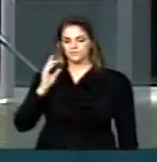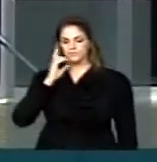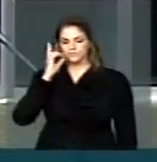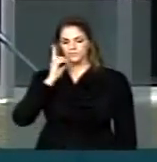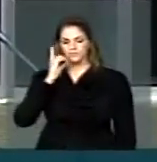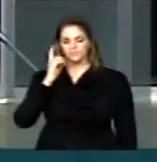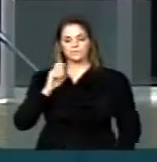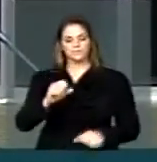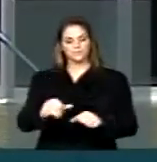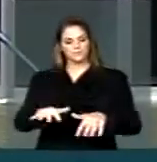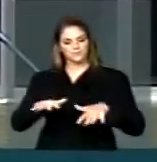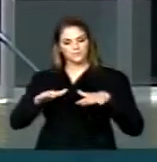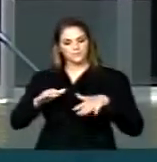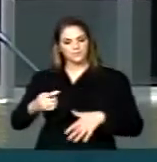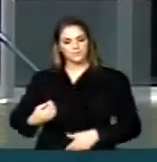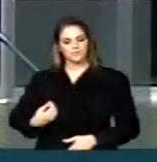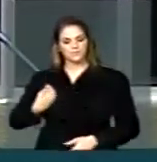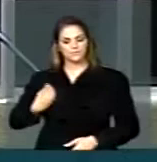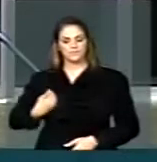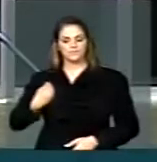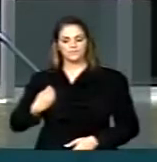colegas deputados, deputadas,